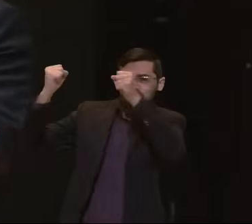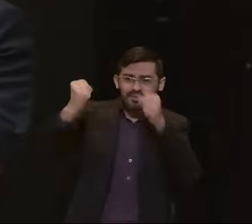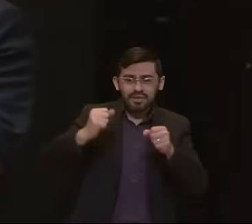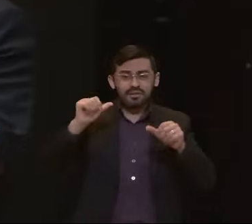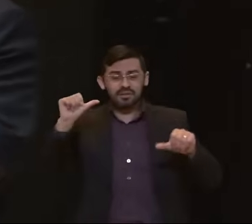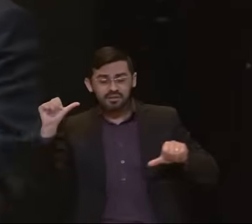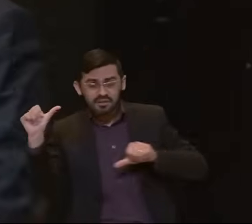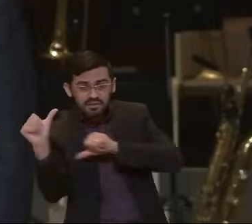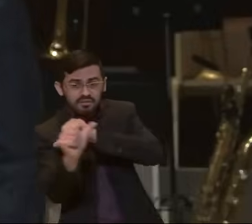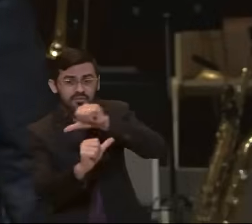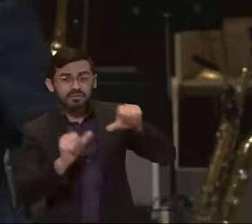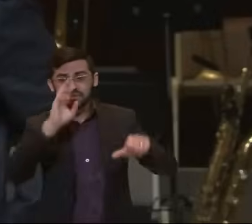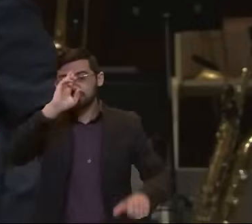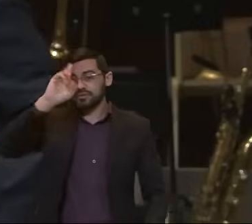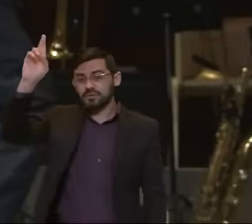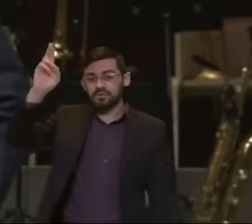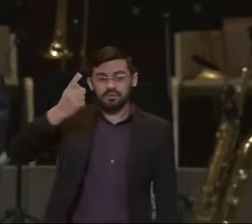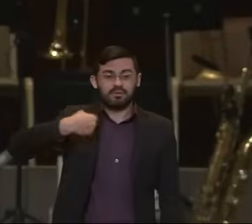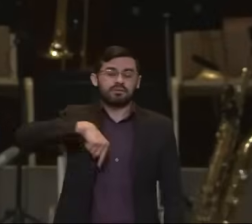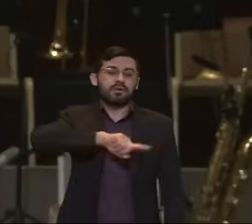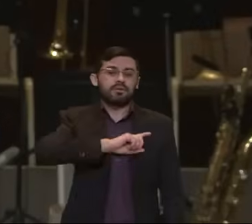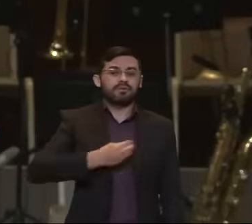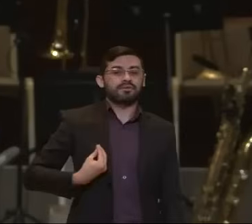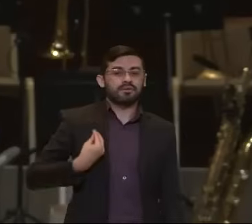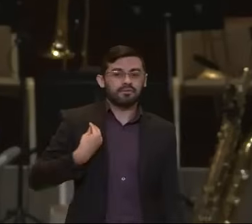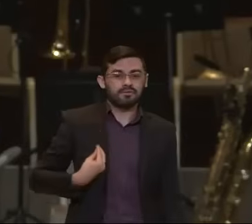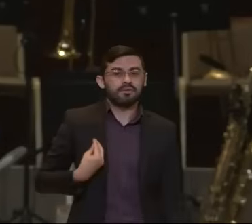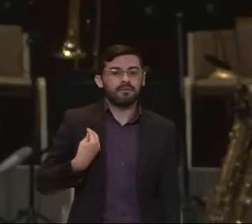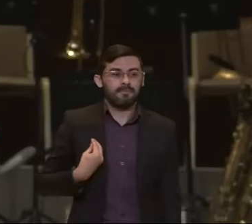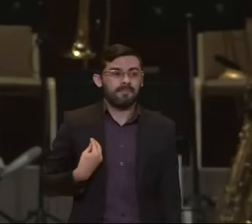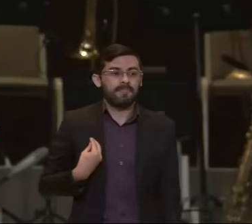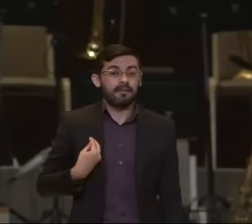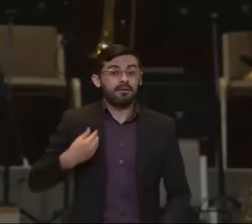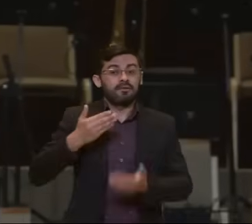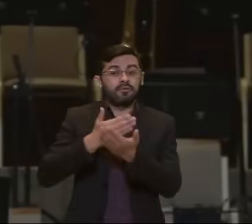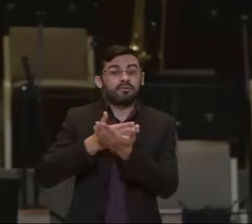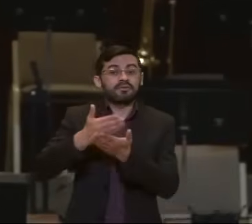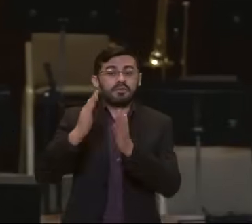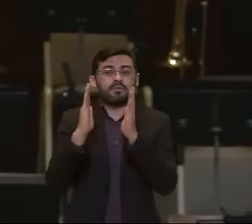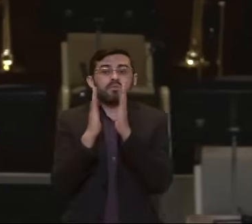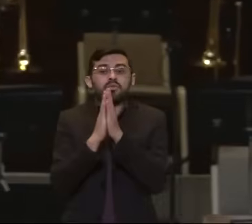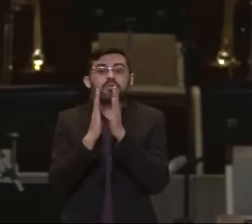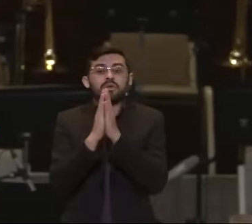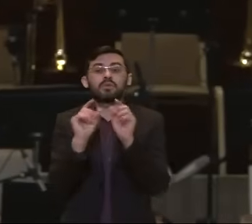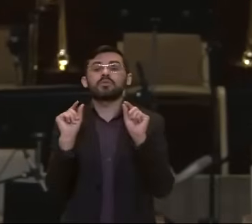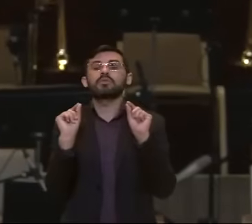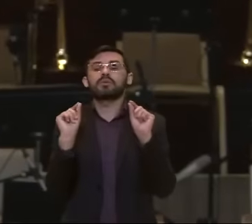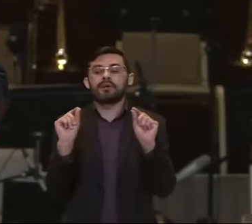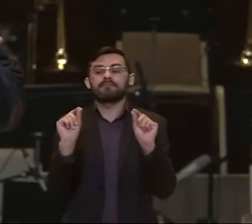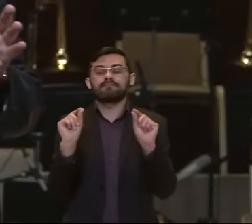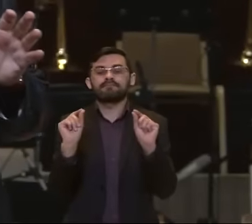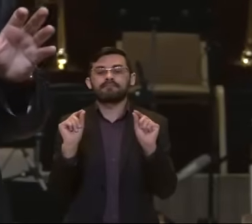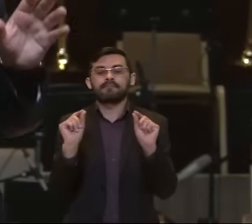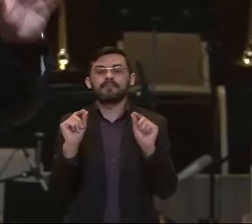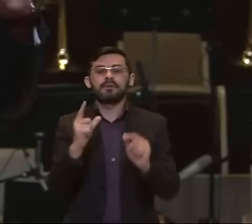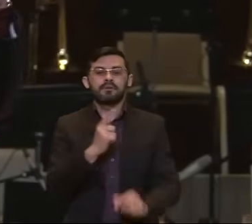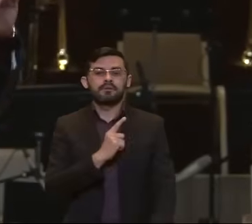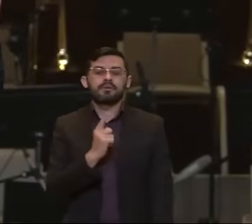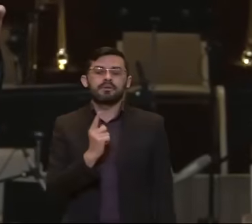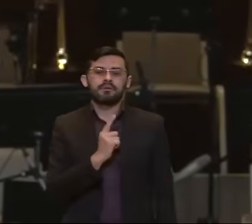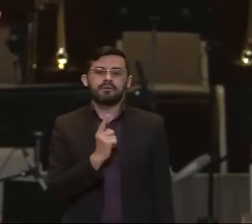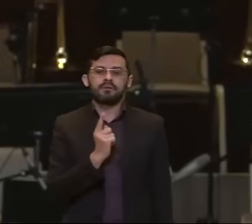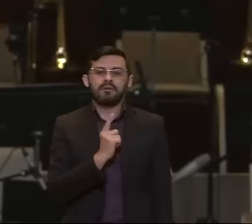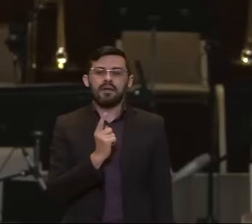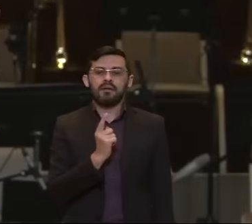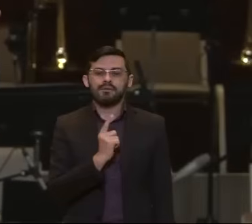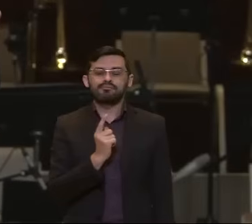do Senhor na nossa vida. E a gente vai começar orando da seguinte maneira: existem